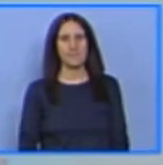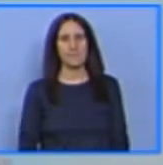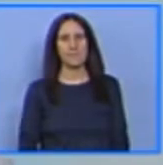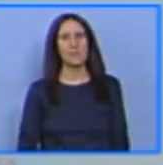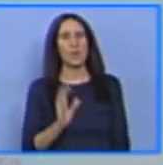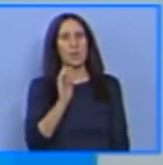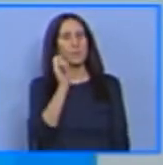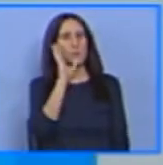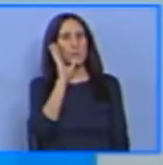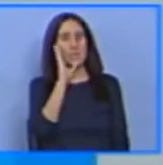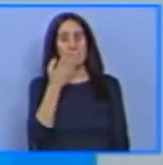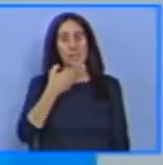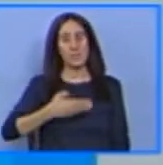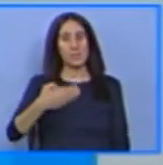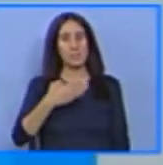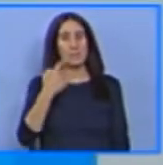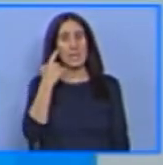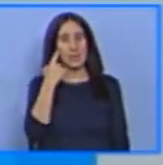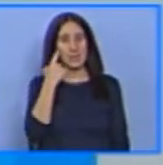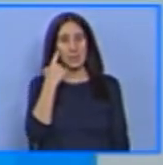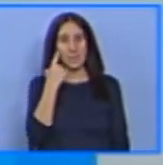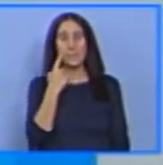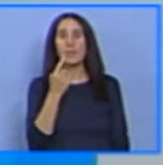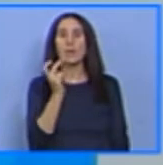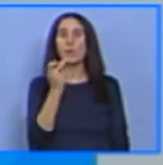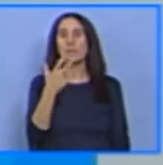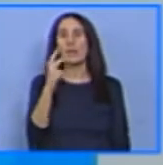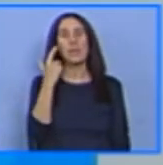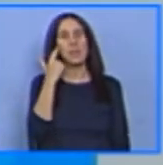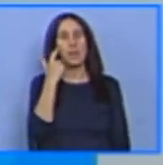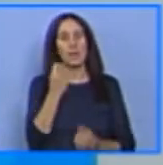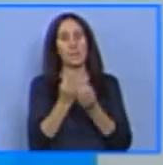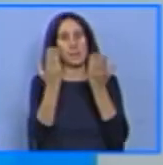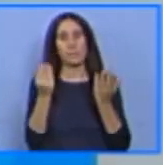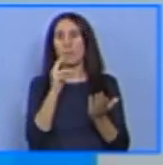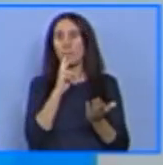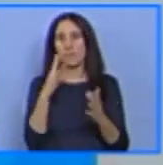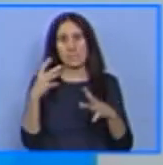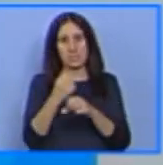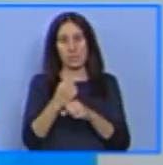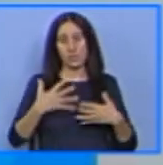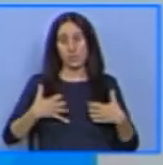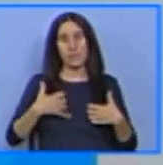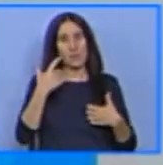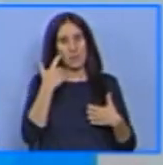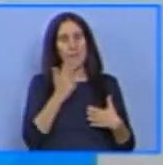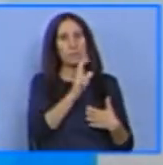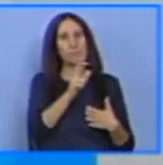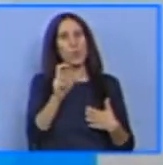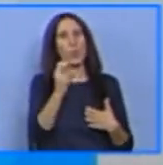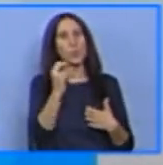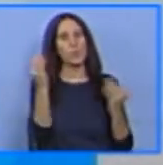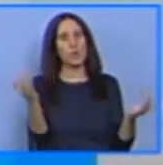Olá, muito boa tarde. Esta semana encerra o centenário das aparições em Fátima. Sexta-feira, a peregrinação aniversária de